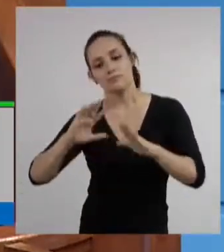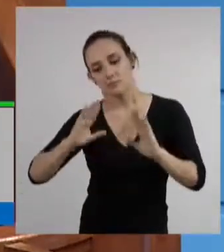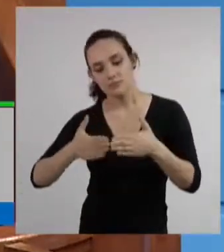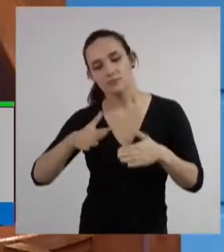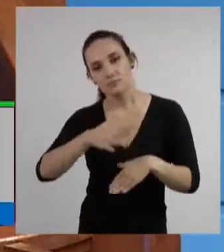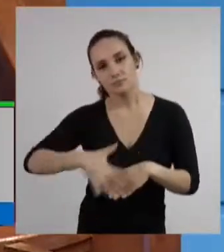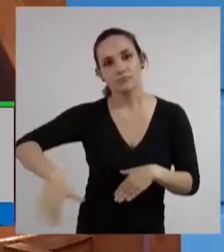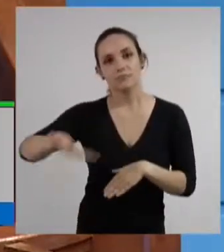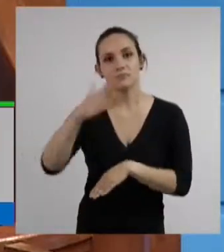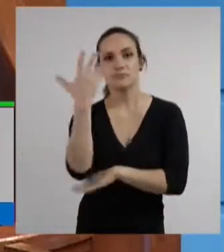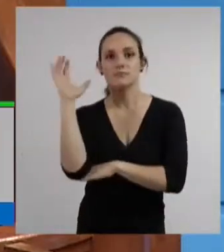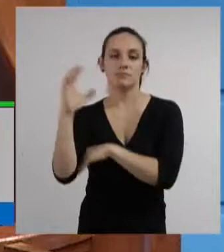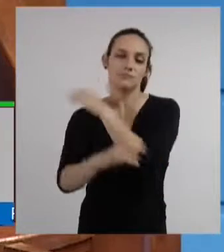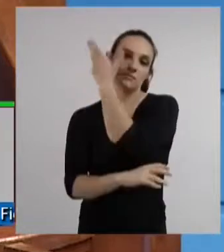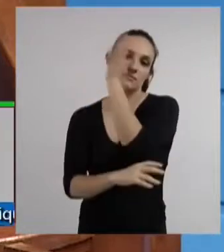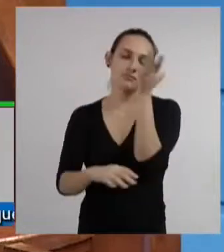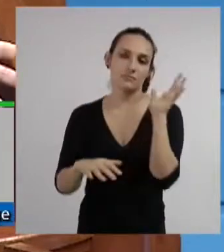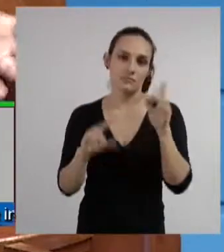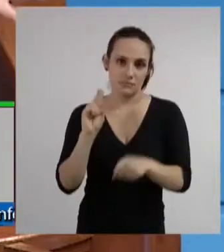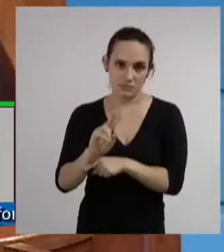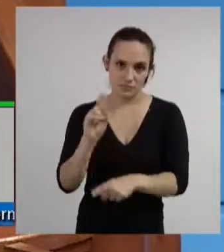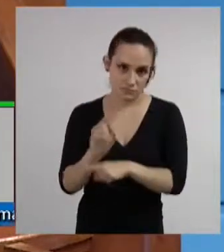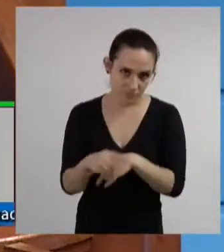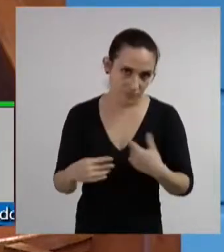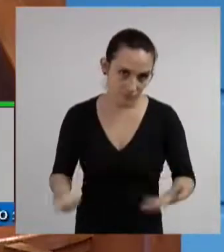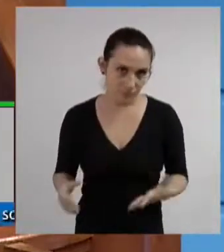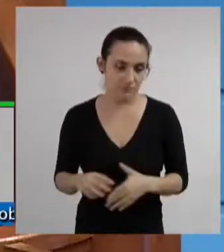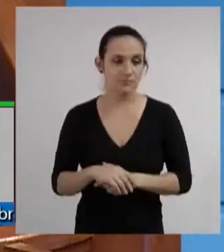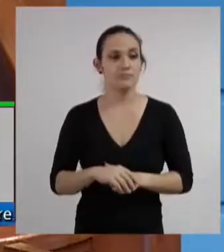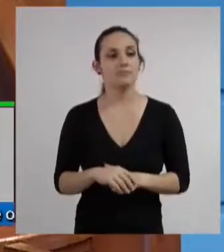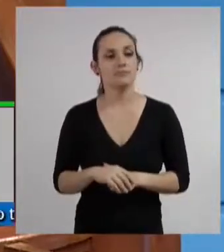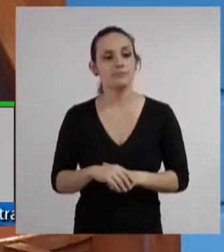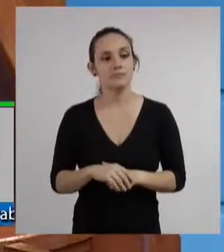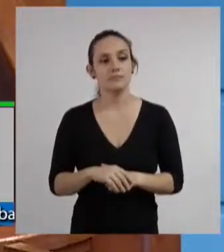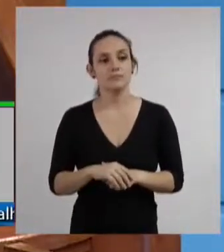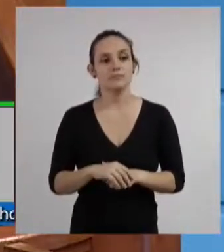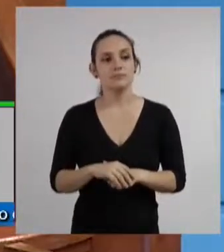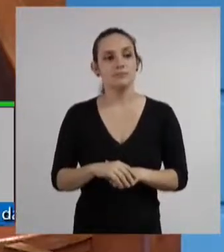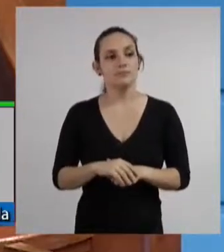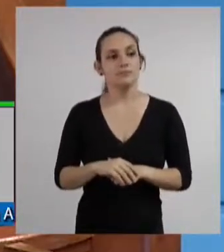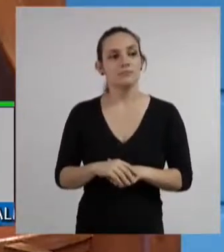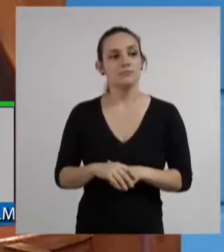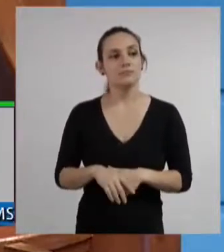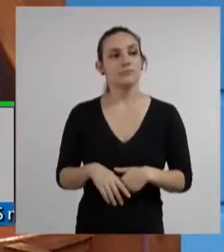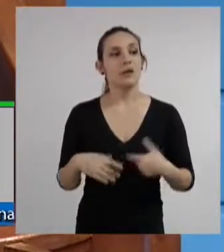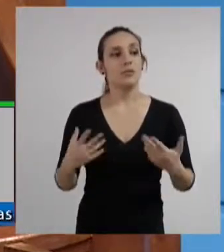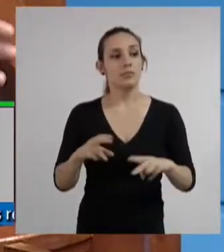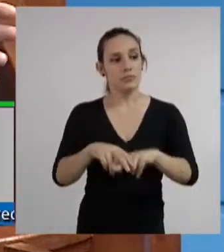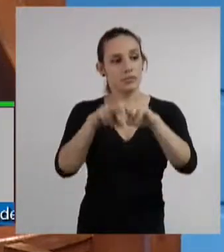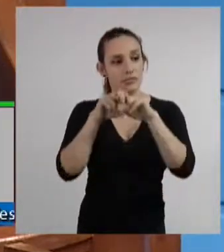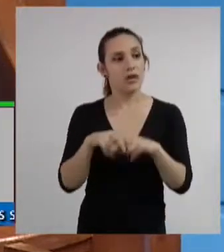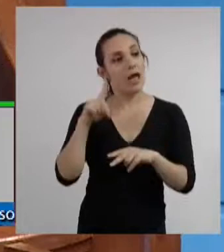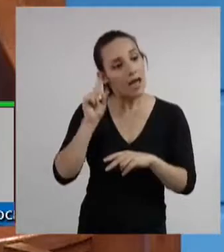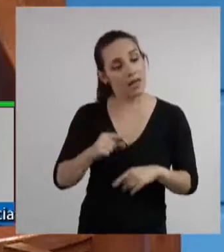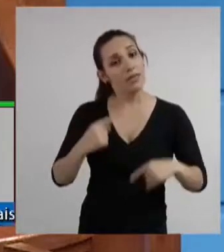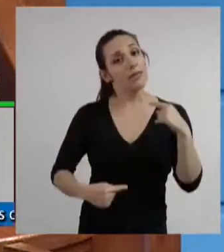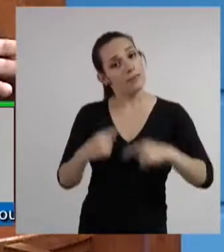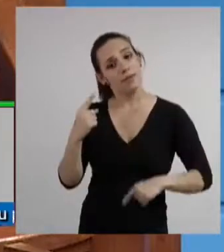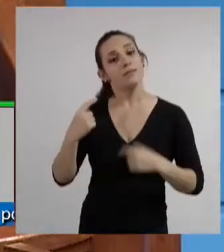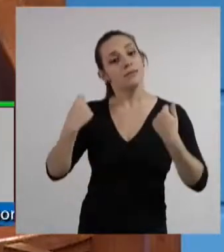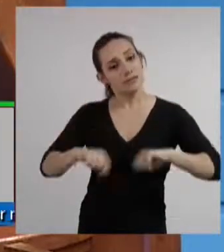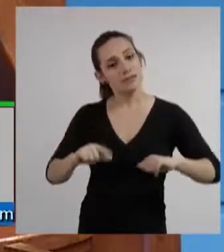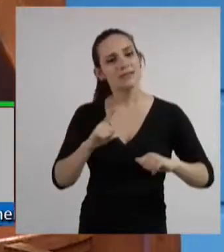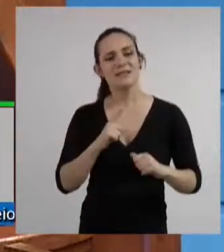de conservação. E particularmente nesse aspecto que está sendo colocado aqui. Então, esse é o debate que a gente